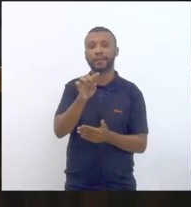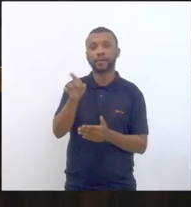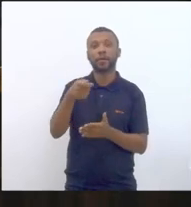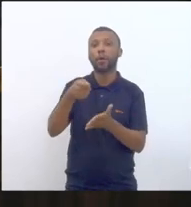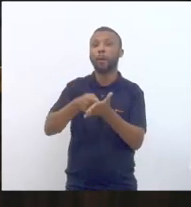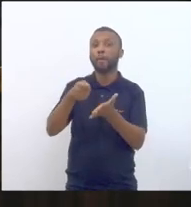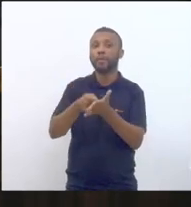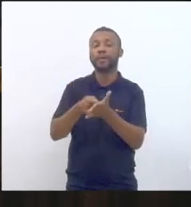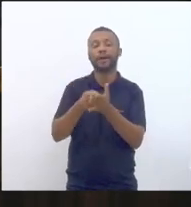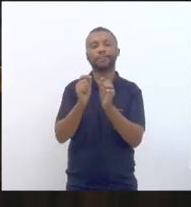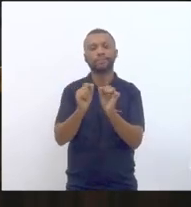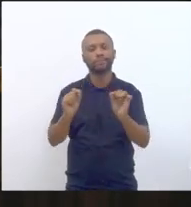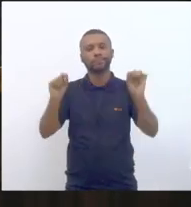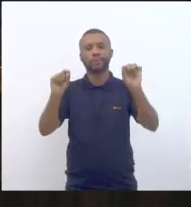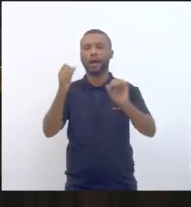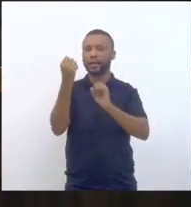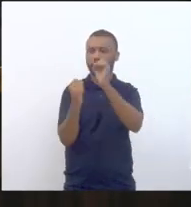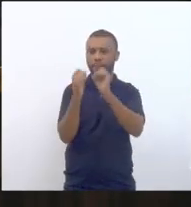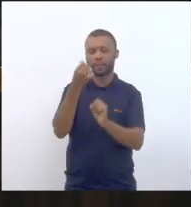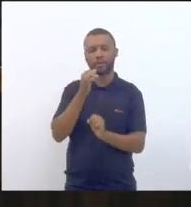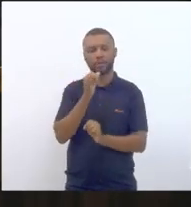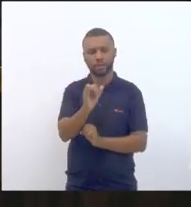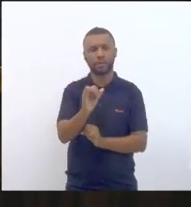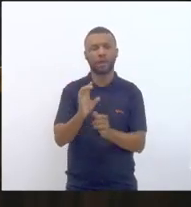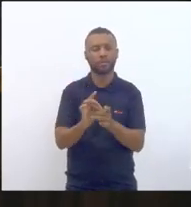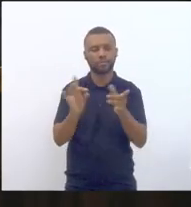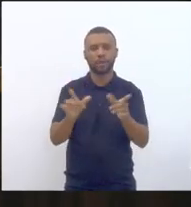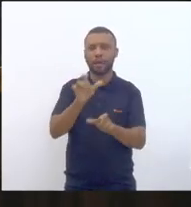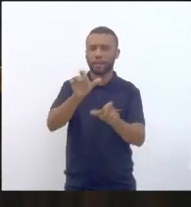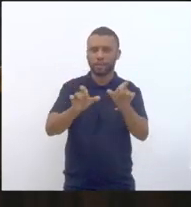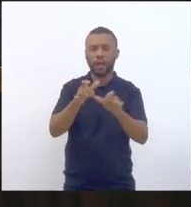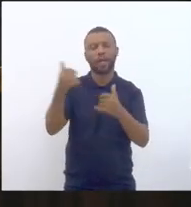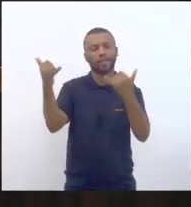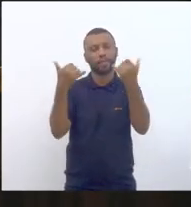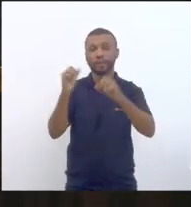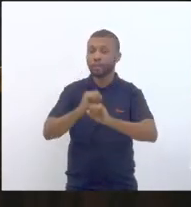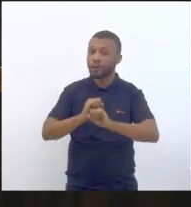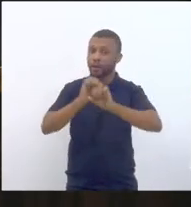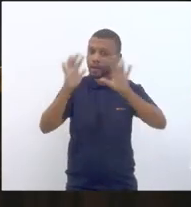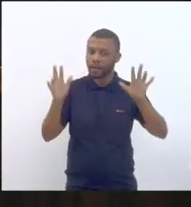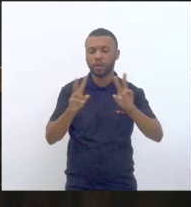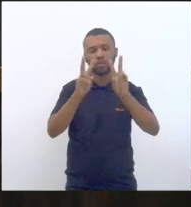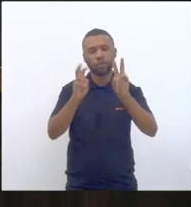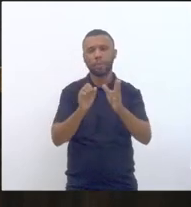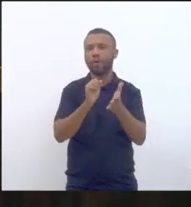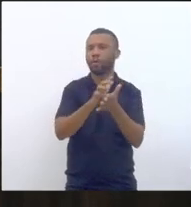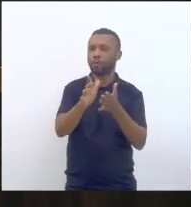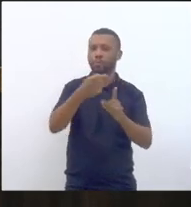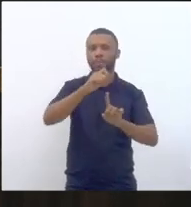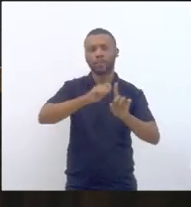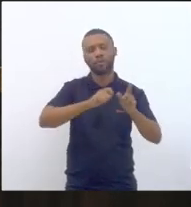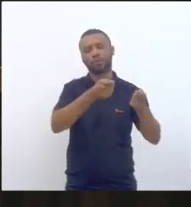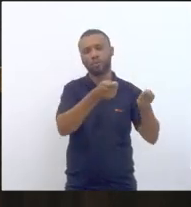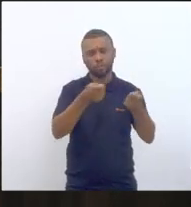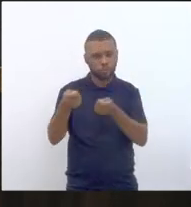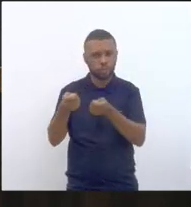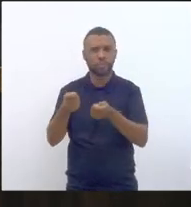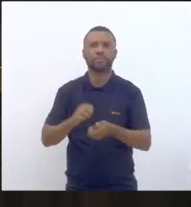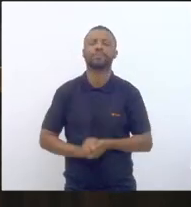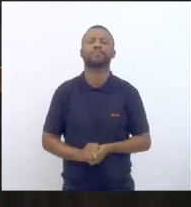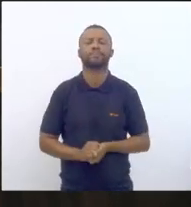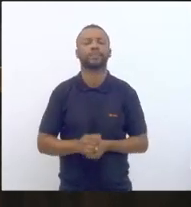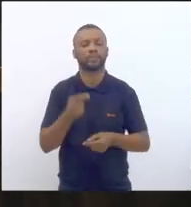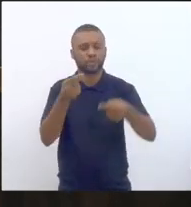as concessionárias de energia elétrica do Estado do Rio de Janeiro a disponibilizar aos consumidores informações claras sobre o consumo mensal na forma que menciona.